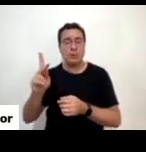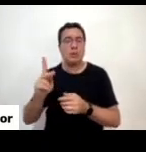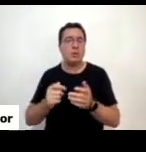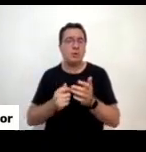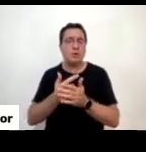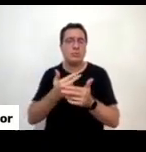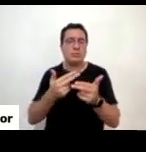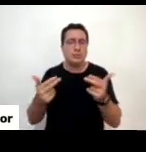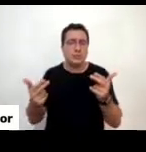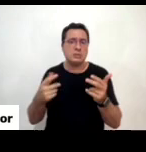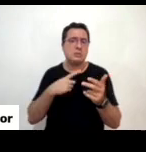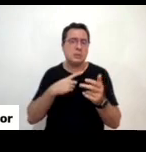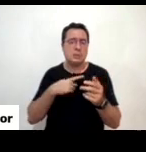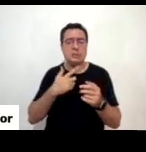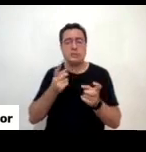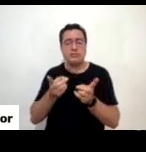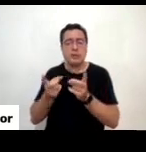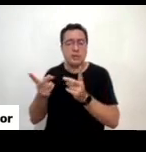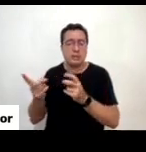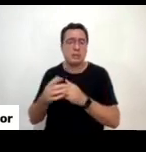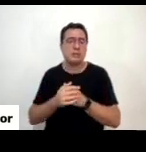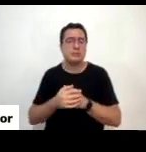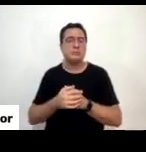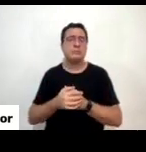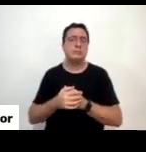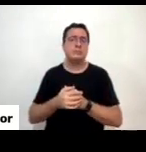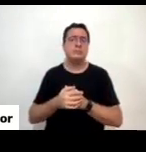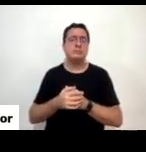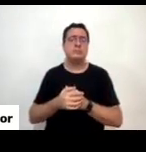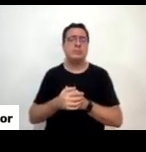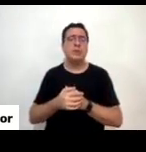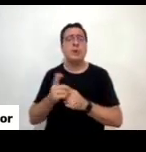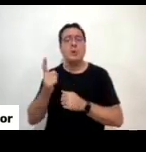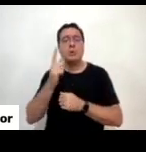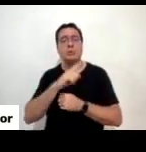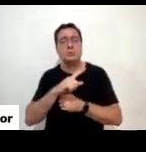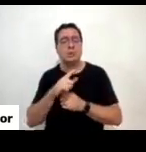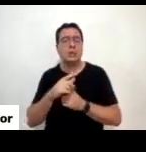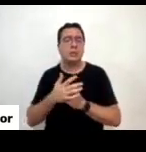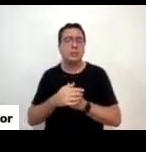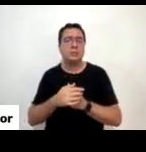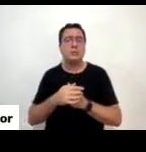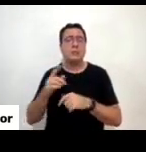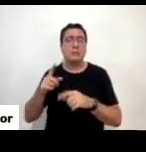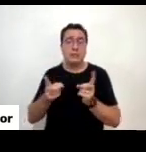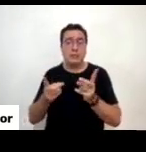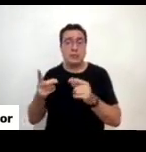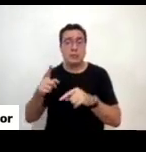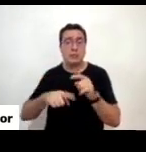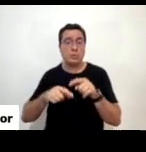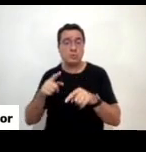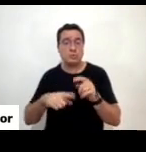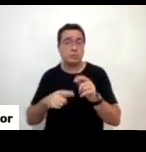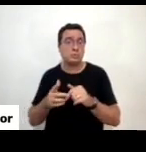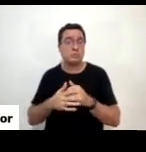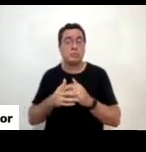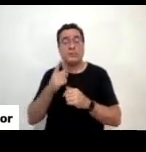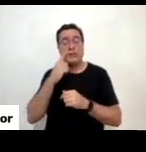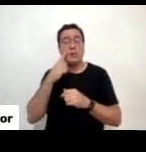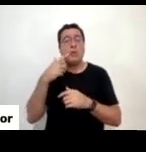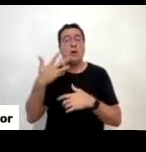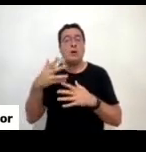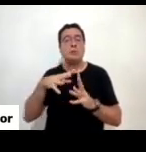ela acessa uma página de vendas, lá ela consegue entender o produto, entender qual é a